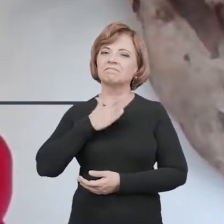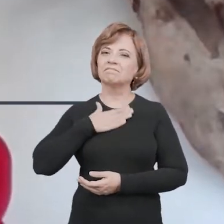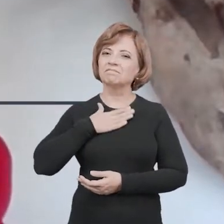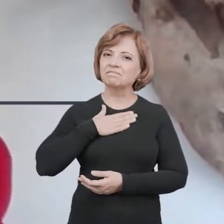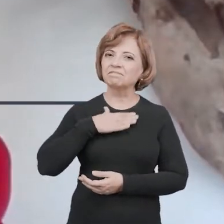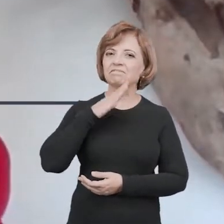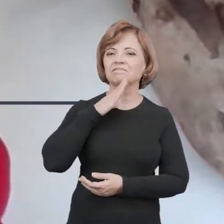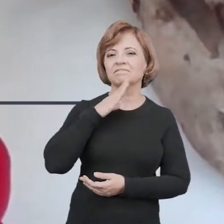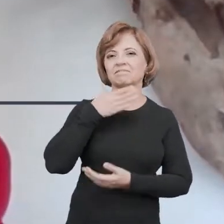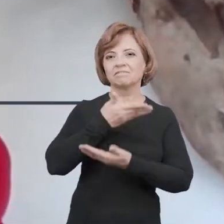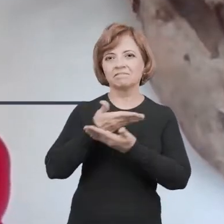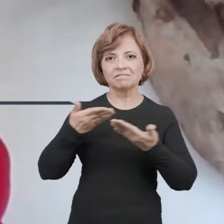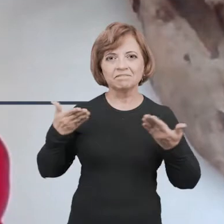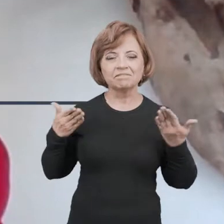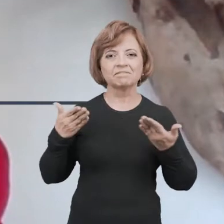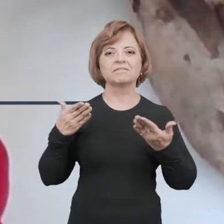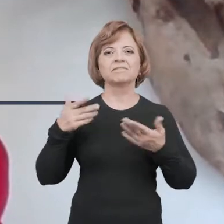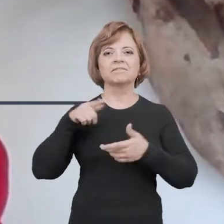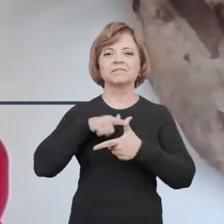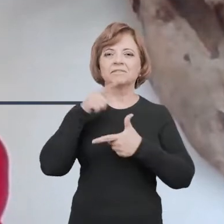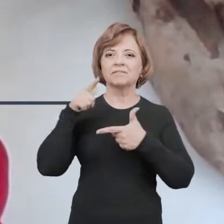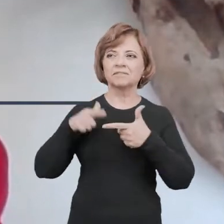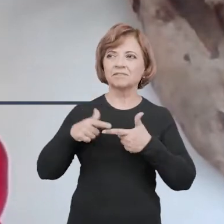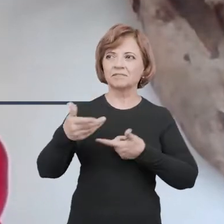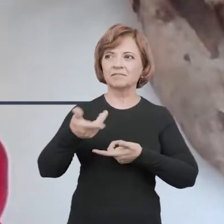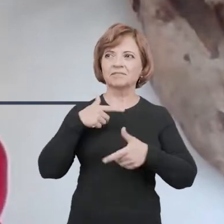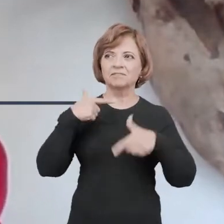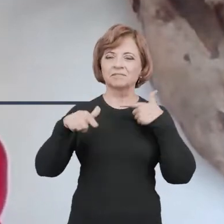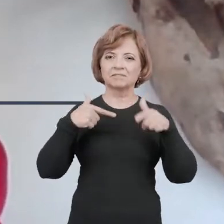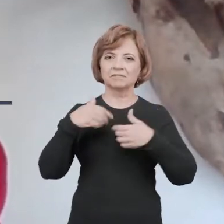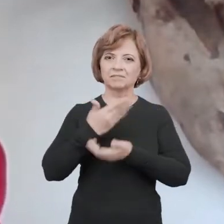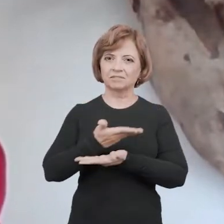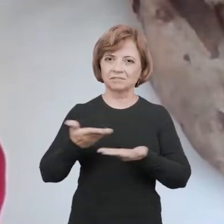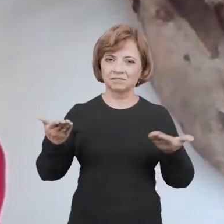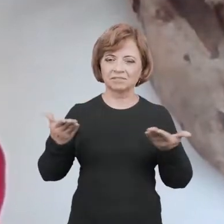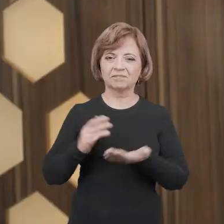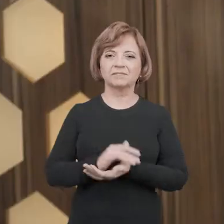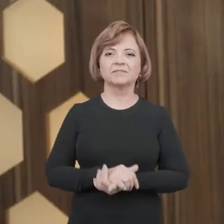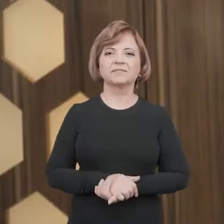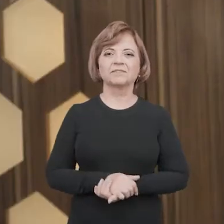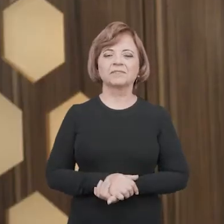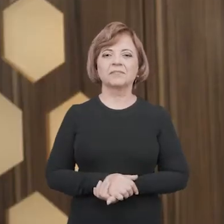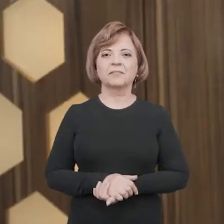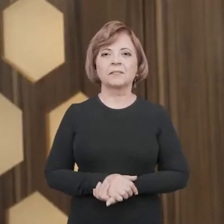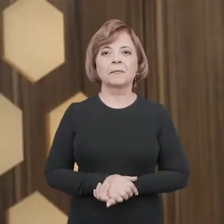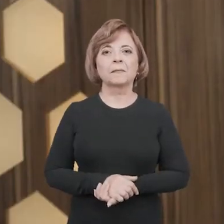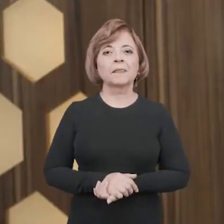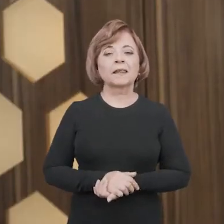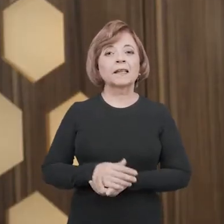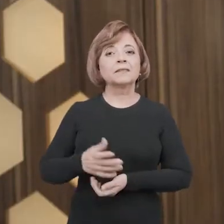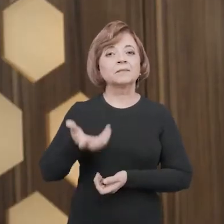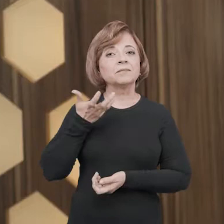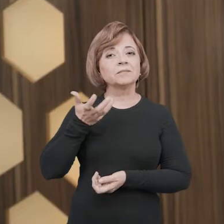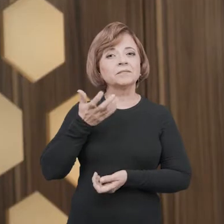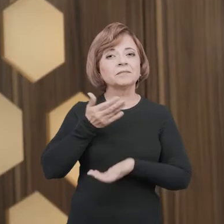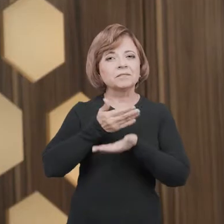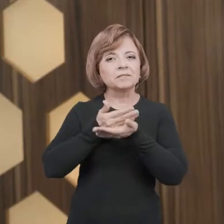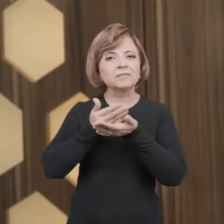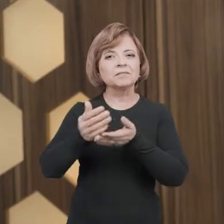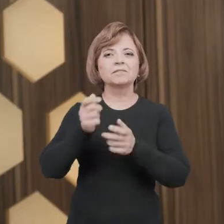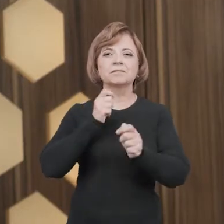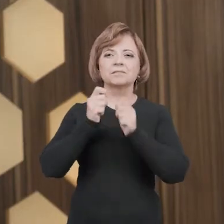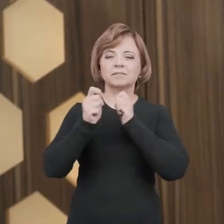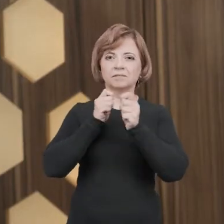estar aqui mais uma vez interagindo com vocês. Muito obrigada pelo convite. Doutora, eu gostaria de iniciar essa